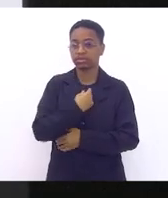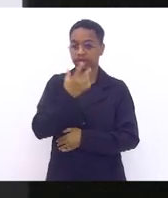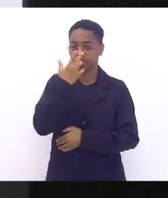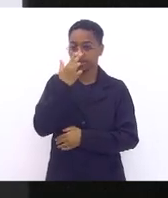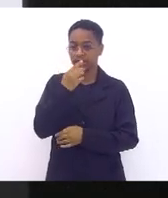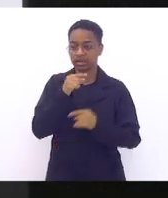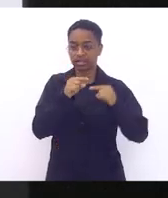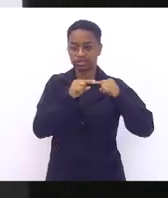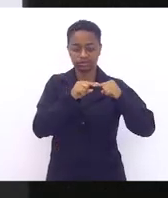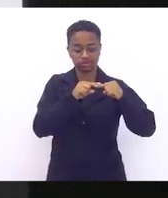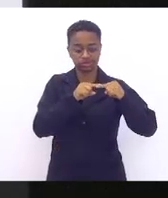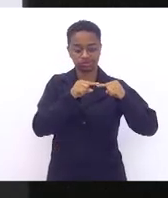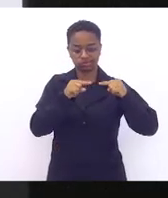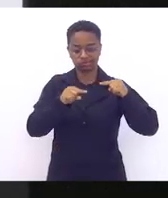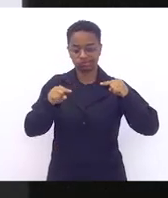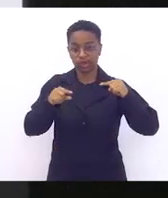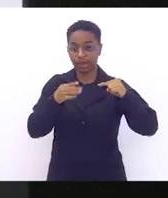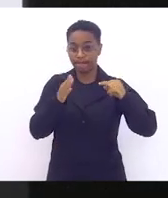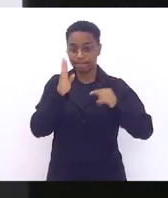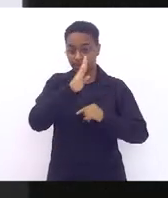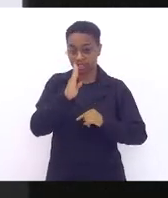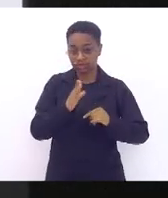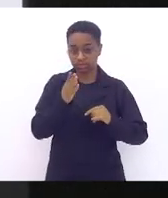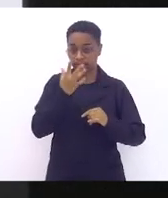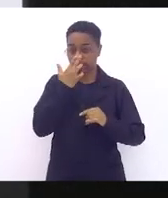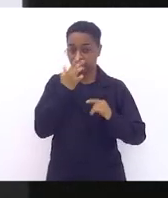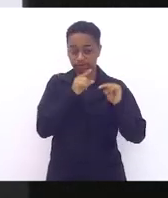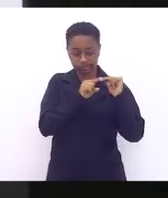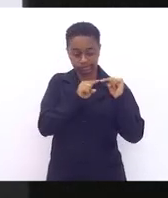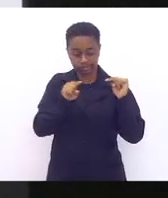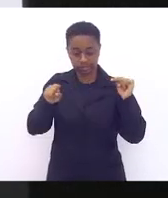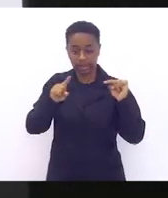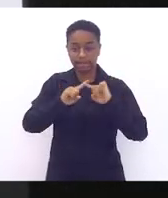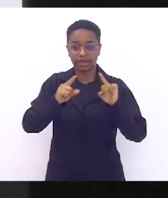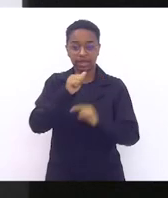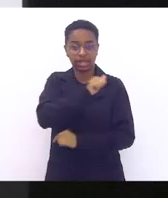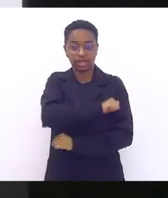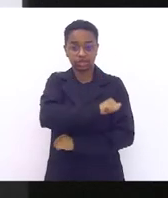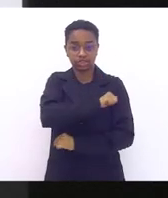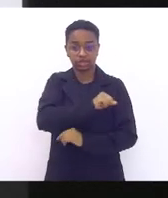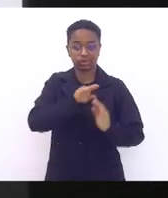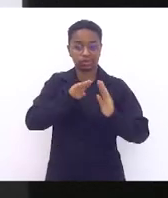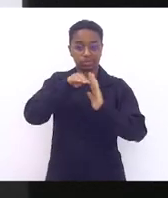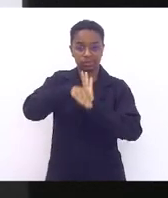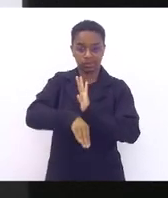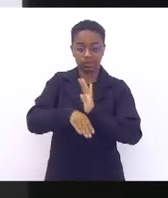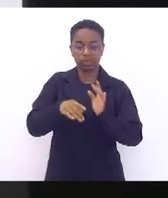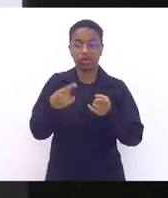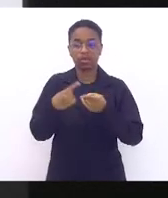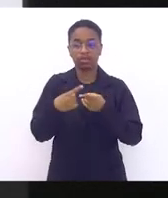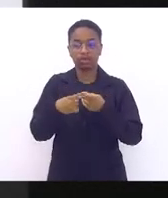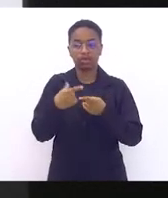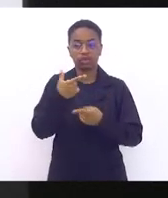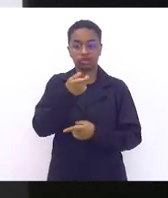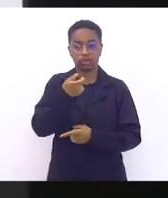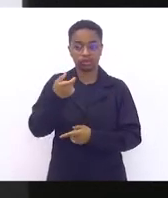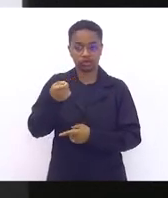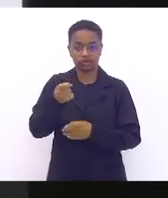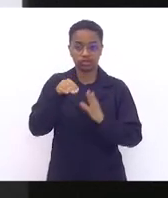linha, 36, o indicador no Rio de Janeiro foi... piorou. Ele teve uma queda em 2020